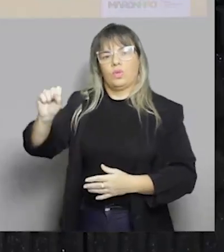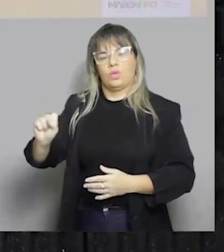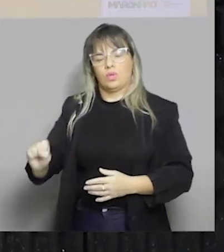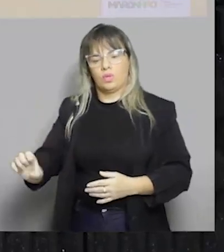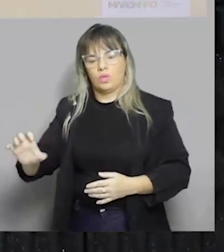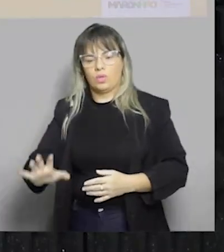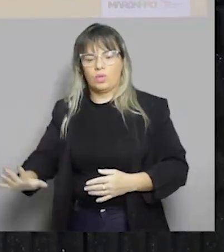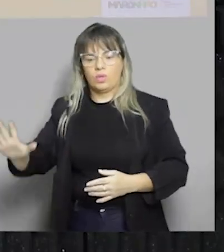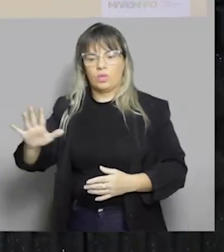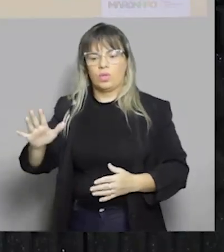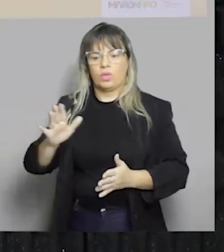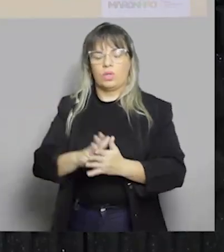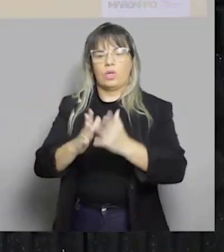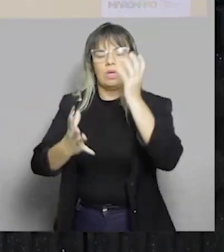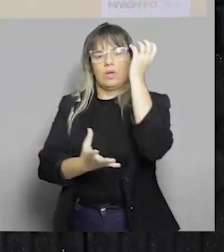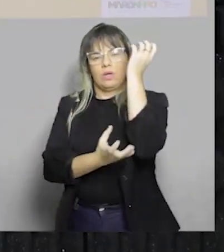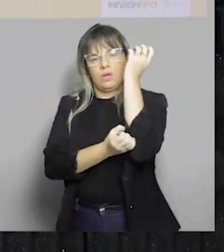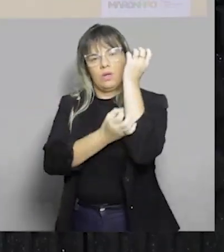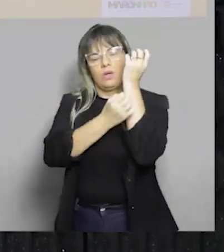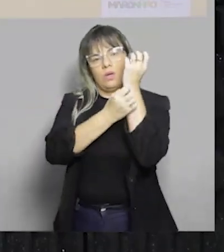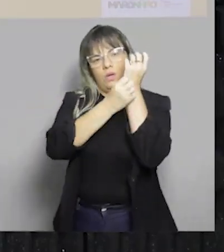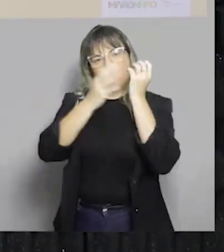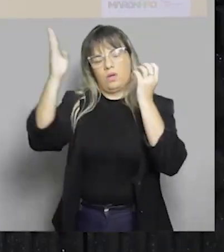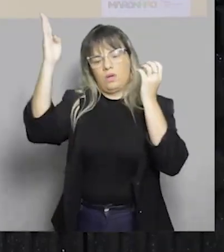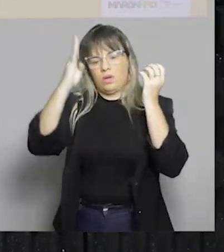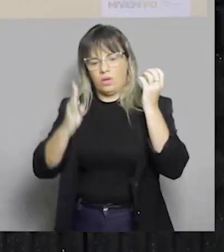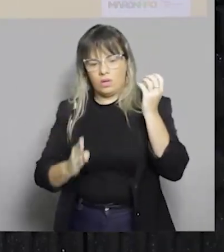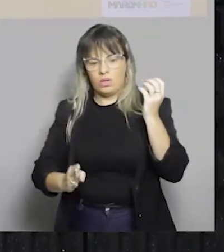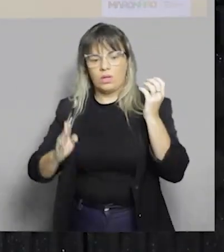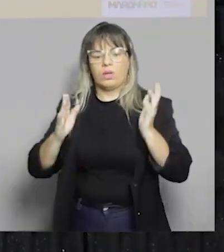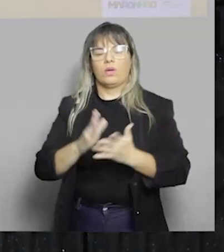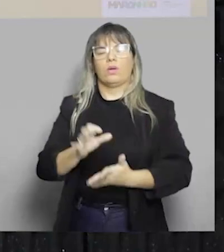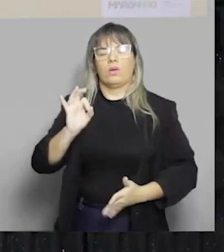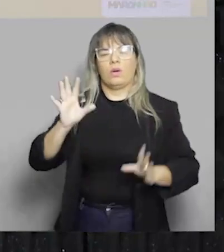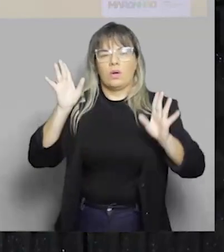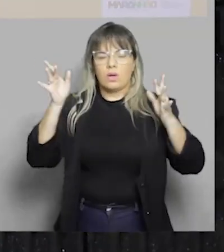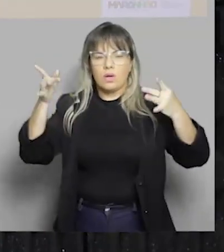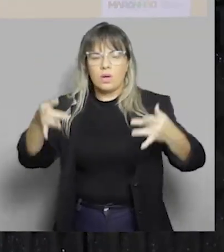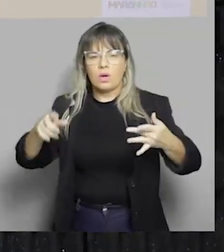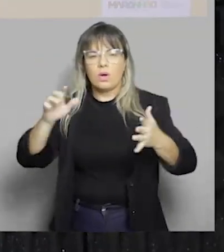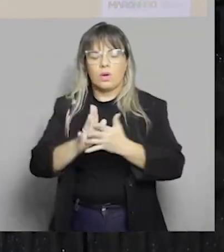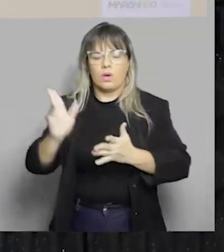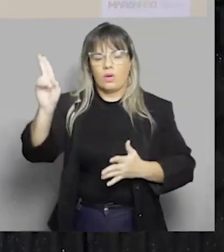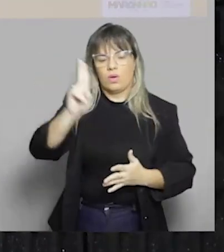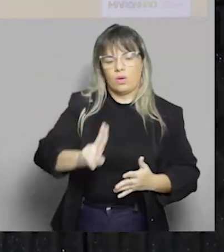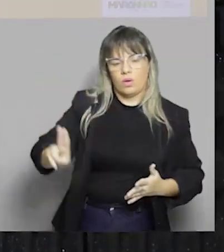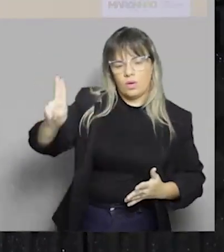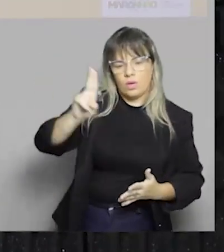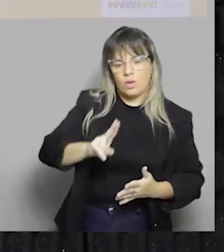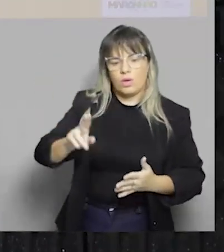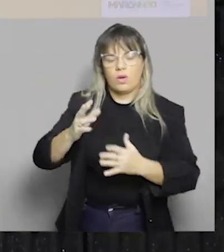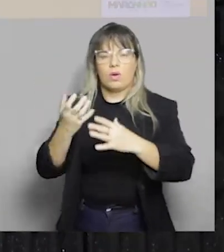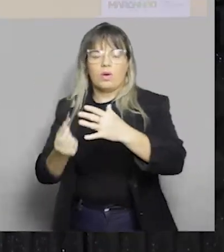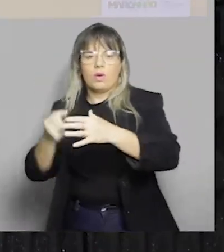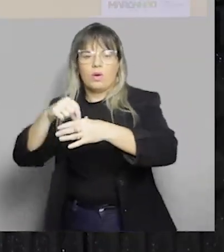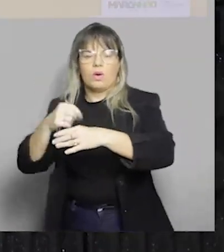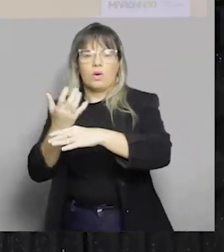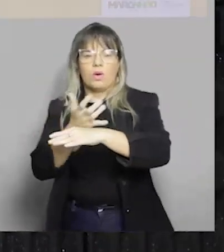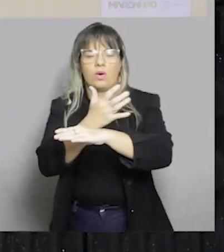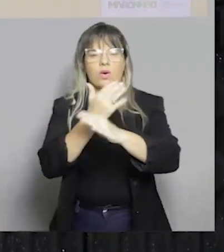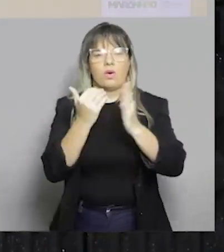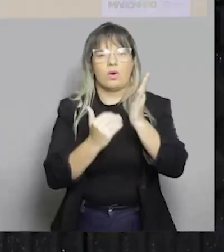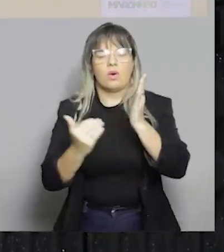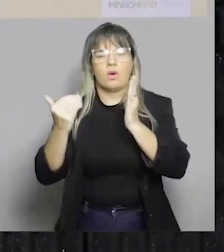muita atenção sobre o cerrado brasileiro hoje, tá certo? Sendo muito utilizado para a produção agrícola, principalmente para a